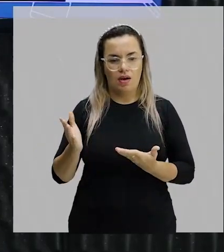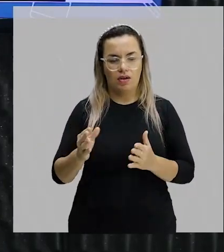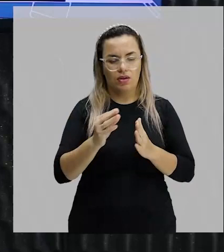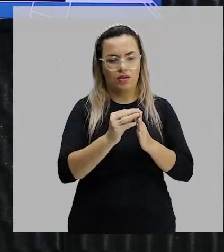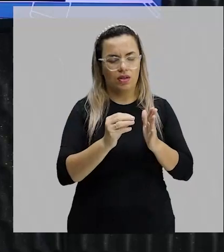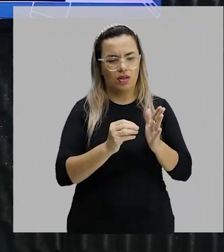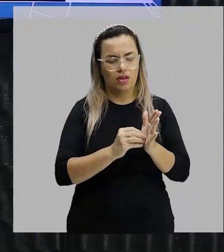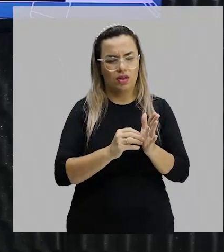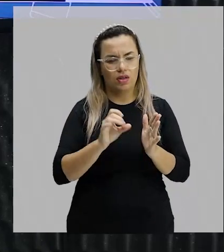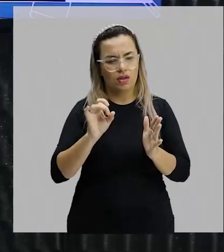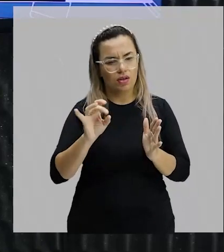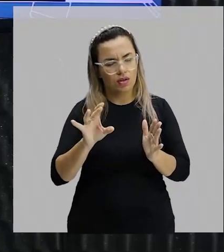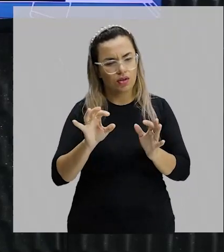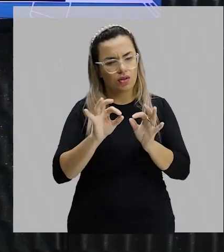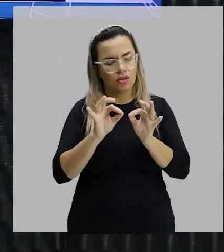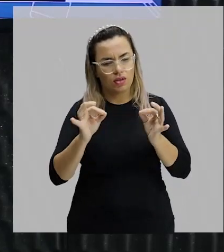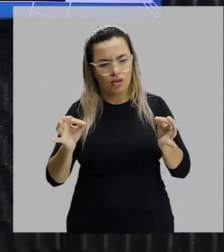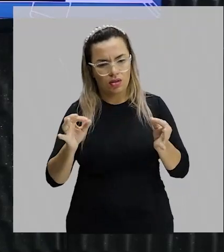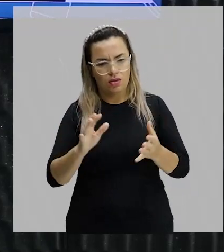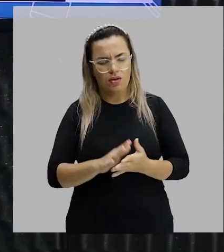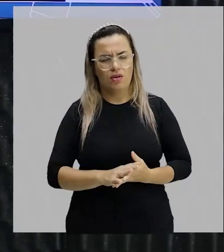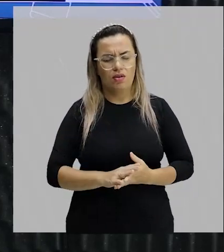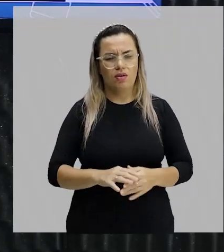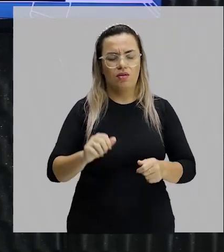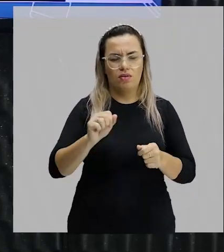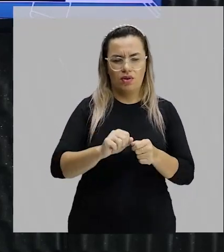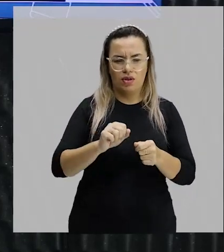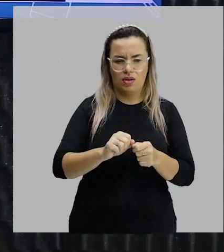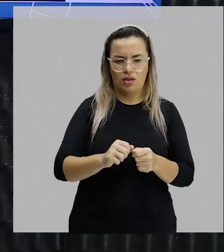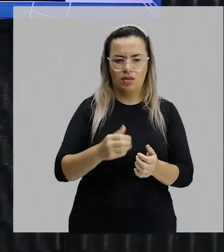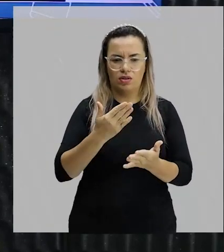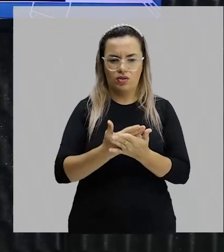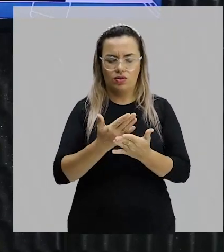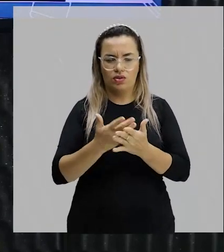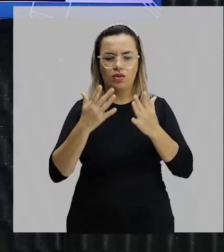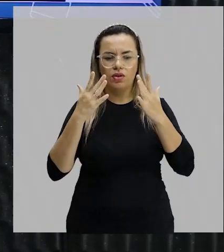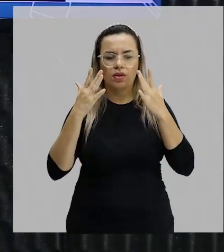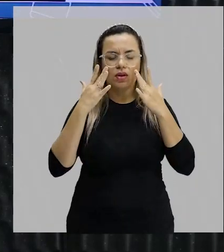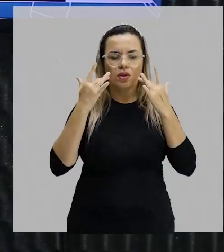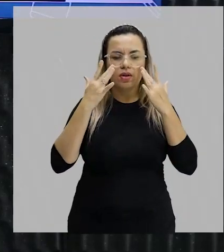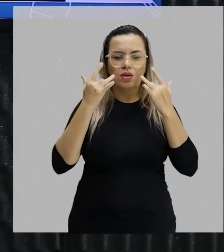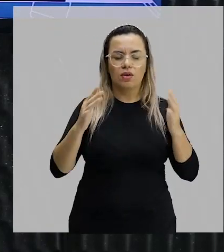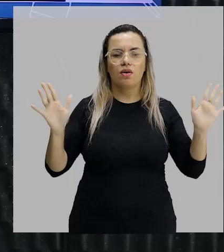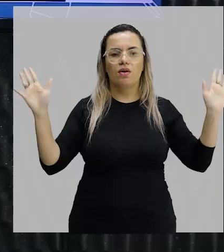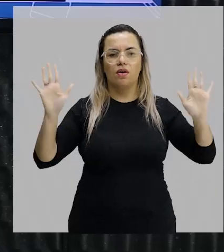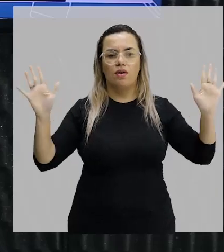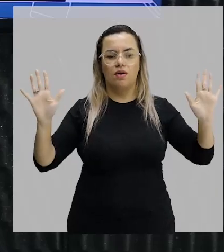pena. Façam aulas de teatro. Fica o convite para todo mundo. Um abraço, professor Marcos Dominici. Fui.